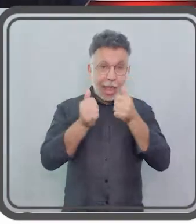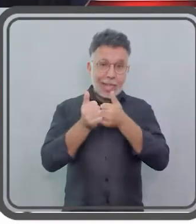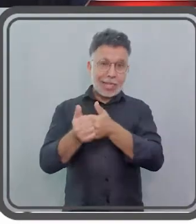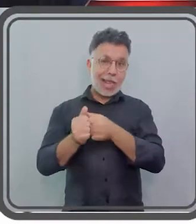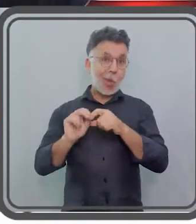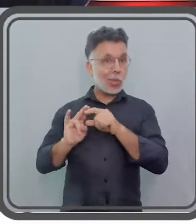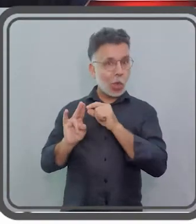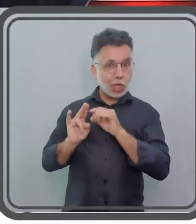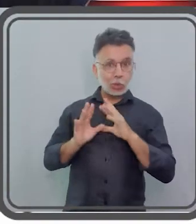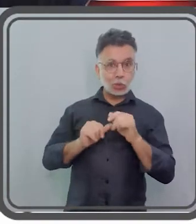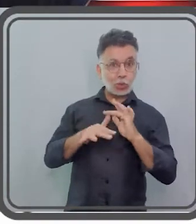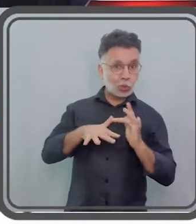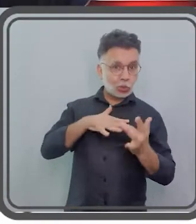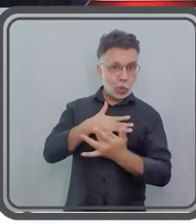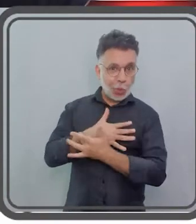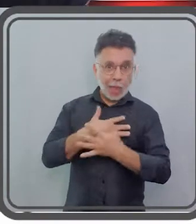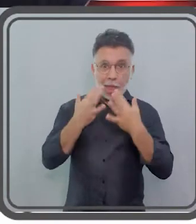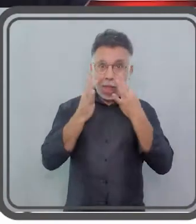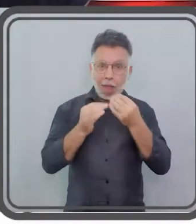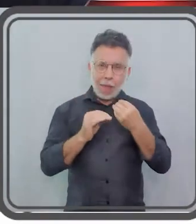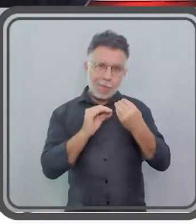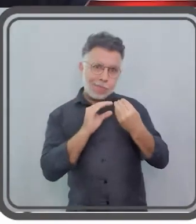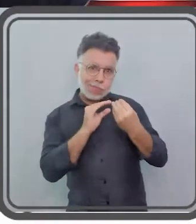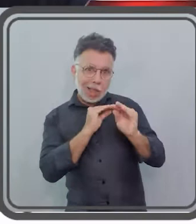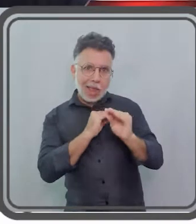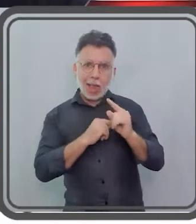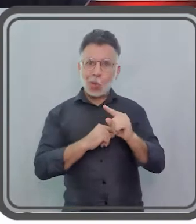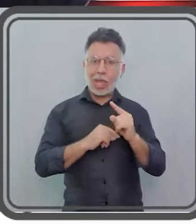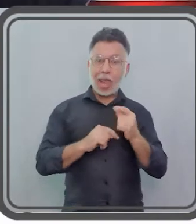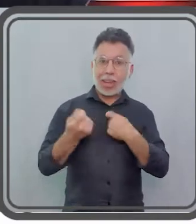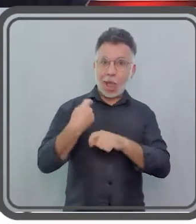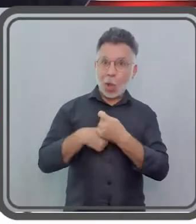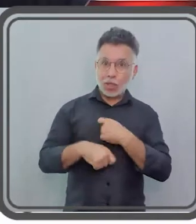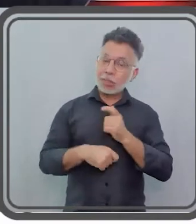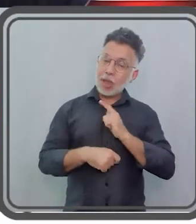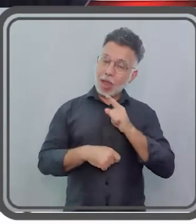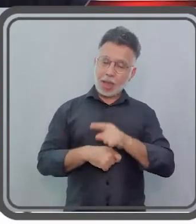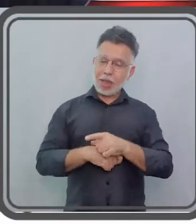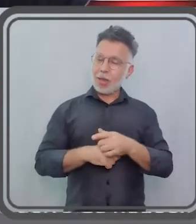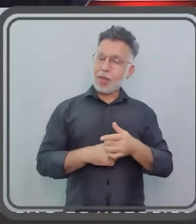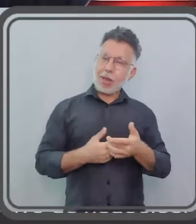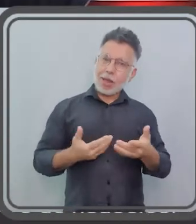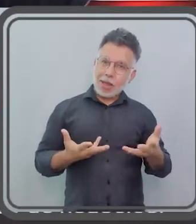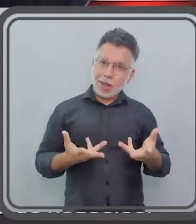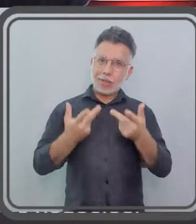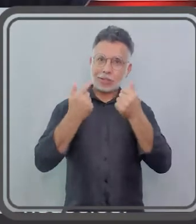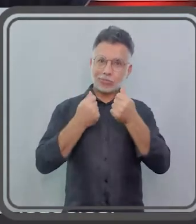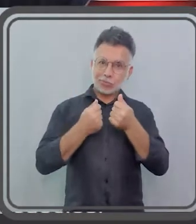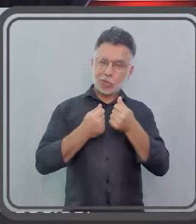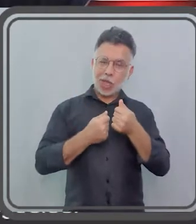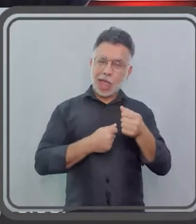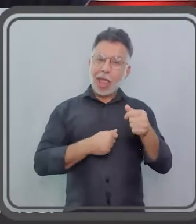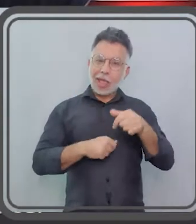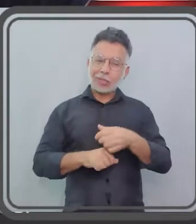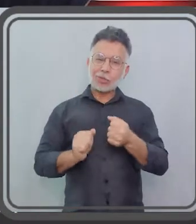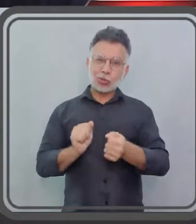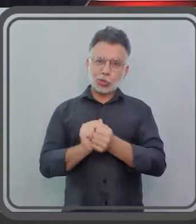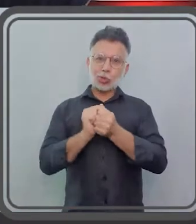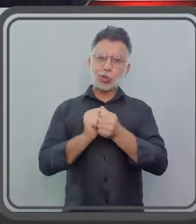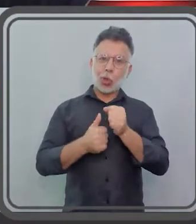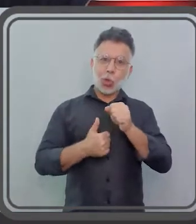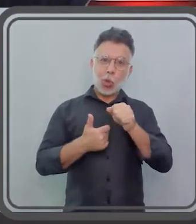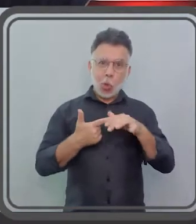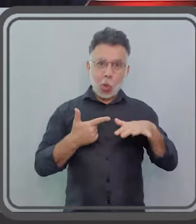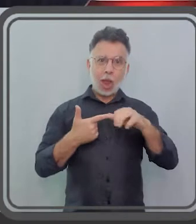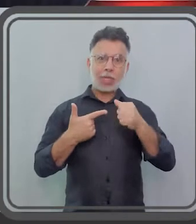nas mídias sociais para ficar sempre ligado nesse conteúdo de negócios que a gente traz aqui, powered by Regus, Spaces e Level, né? Então, um abraço